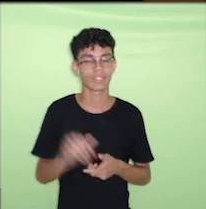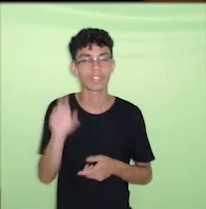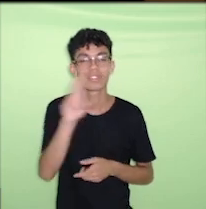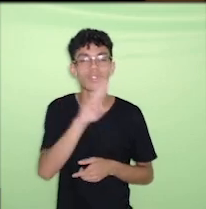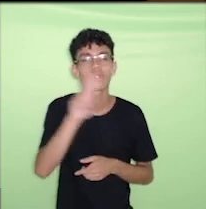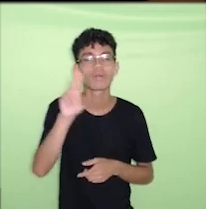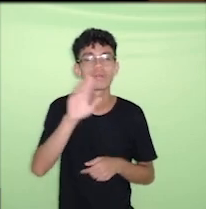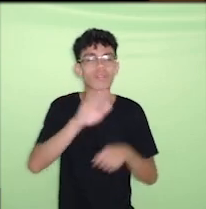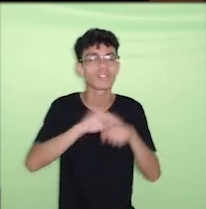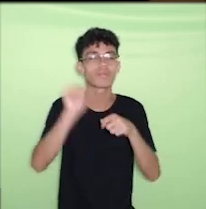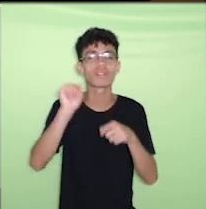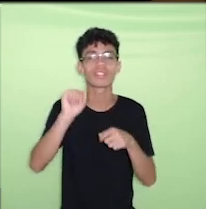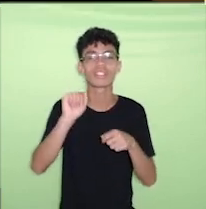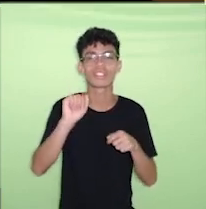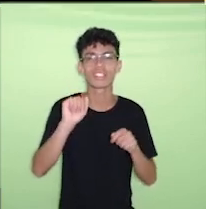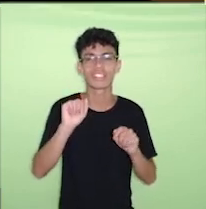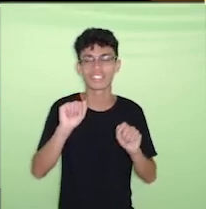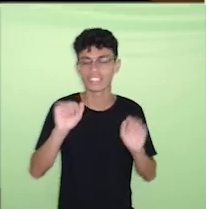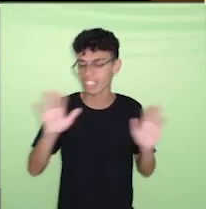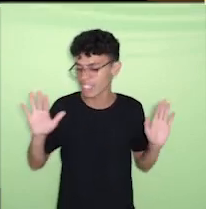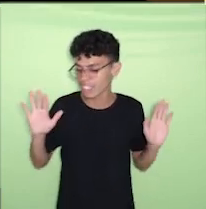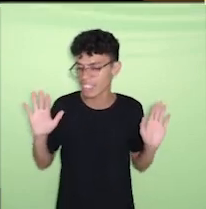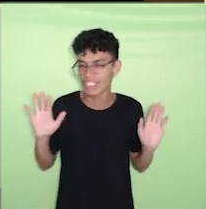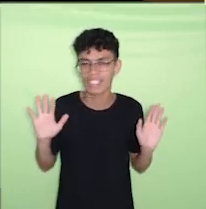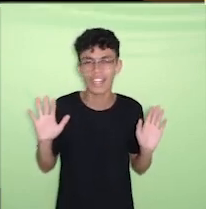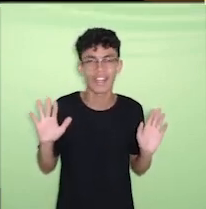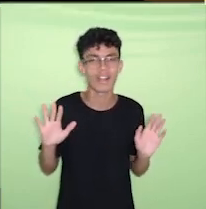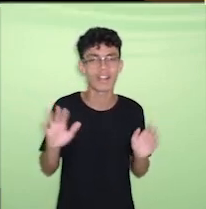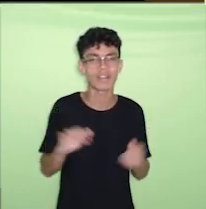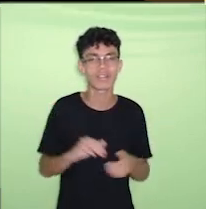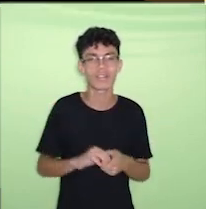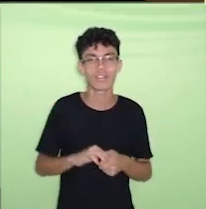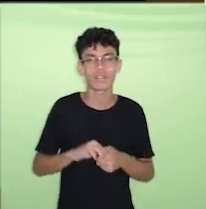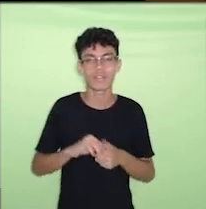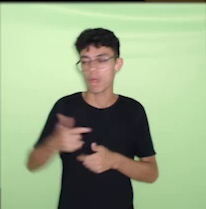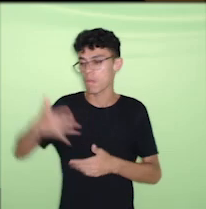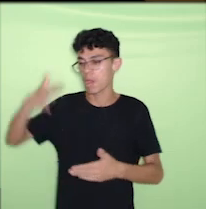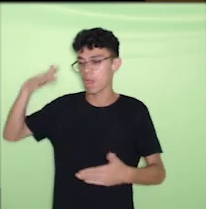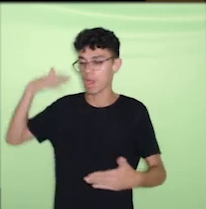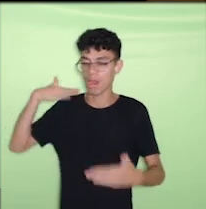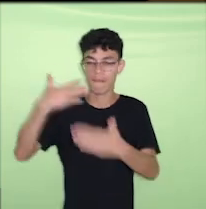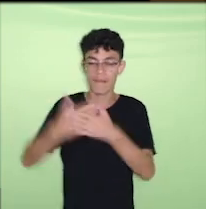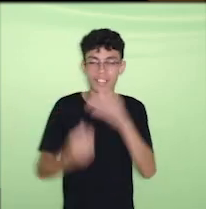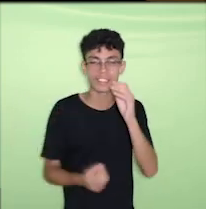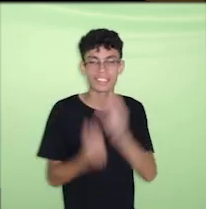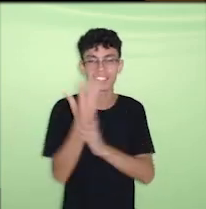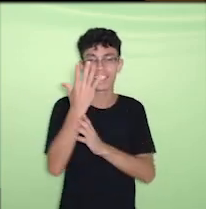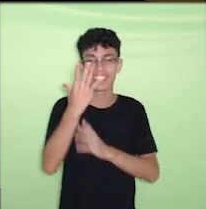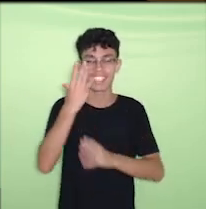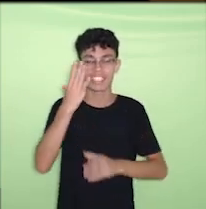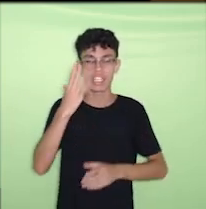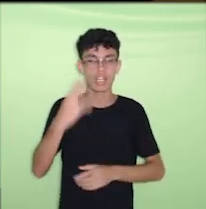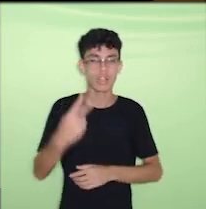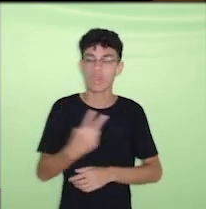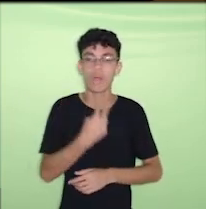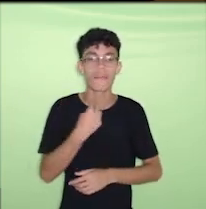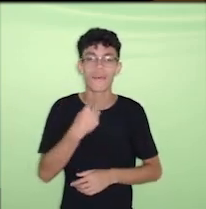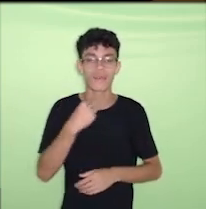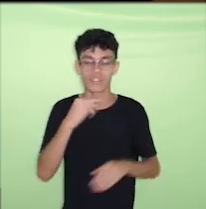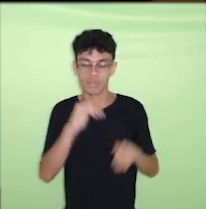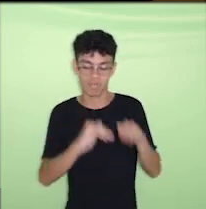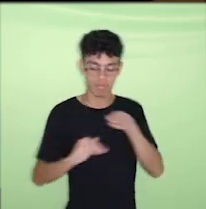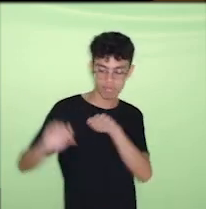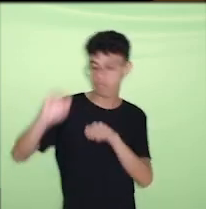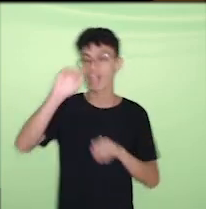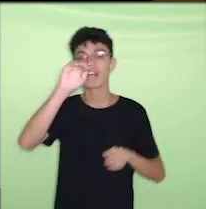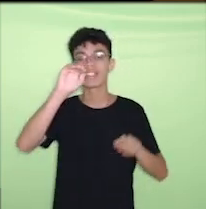alienação? Tanto assim? Ora, uma coisa que foi construída racionalmente não pode ultrapassar a intenção daquele que a